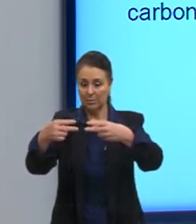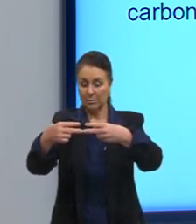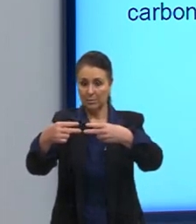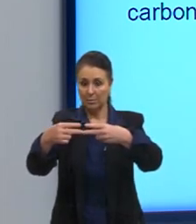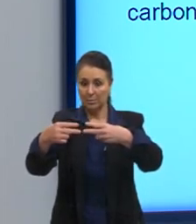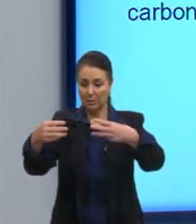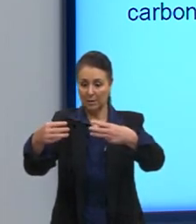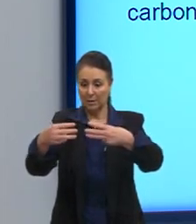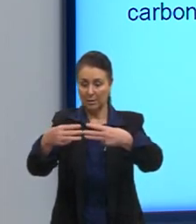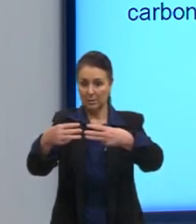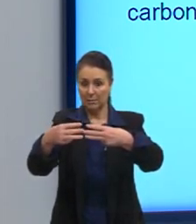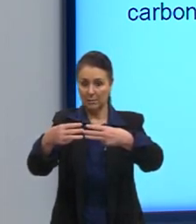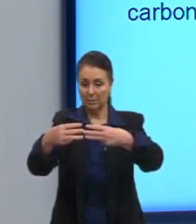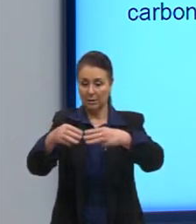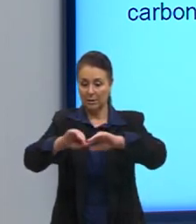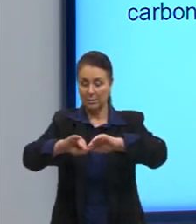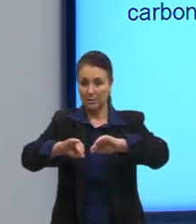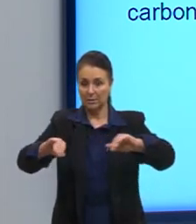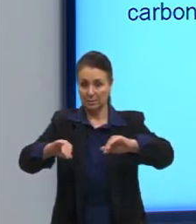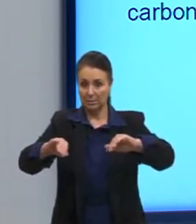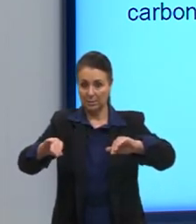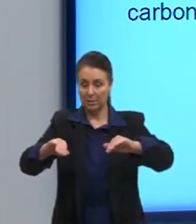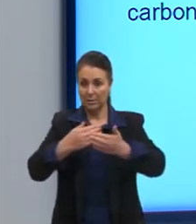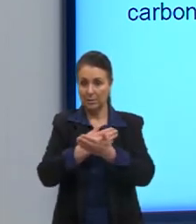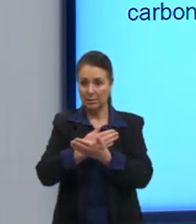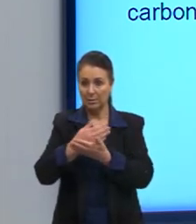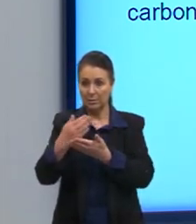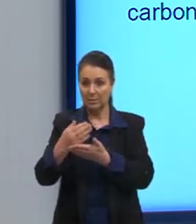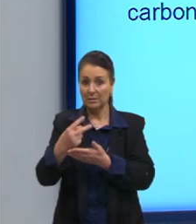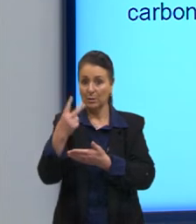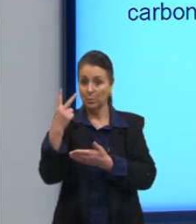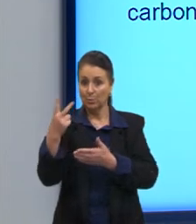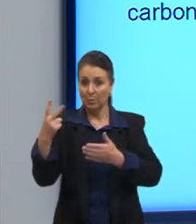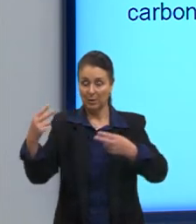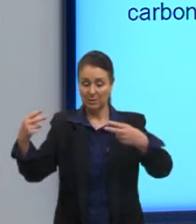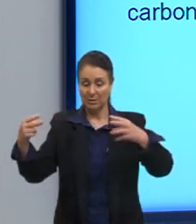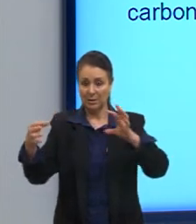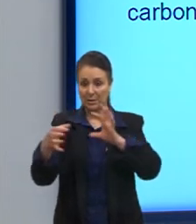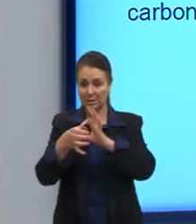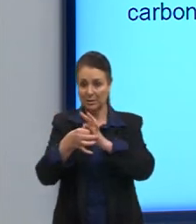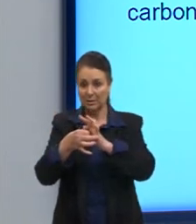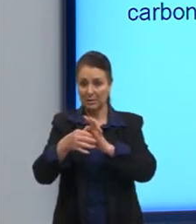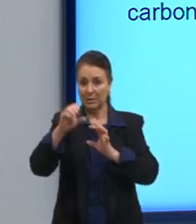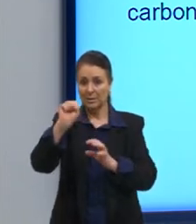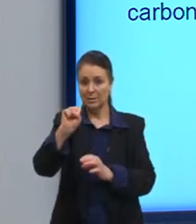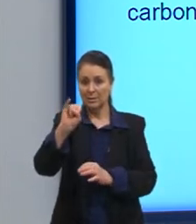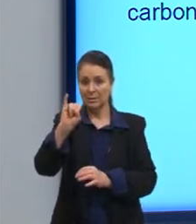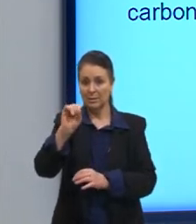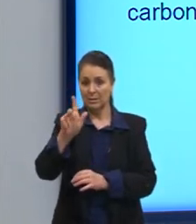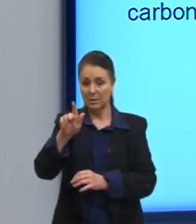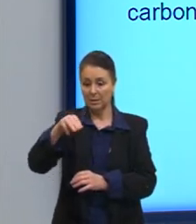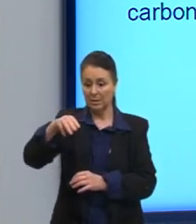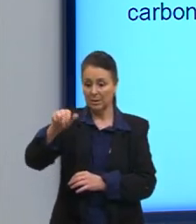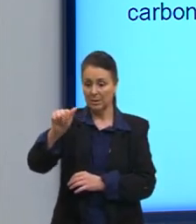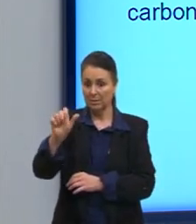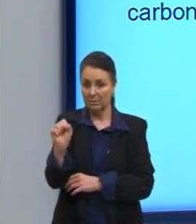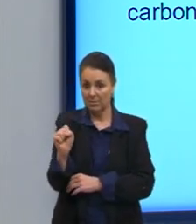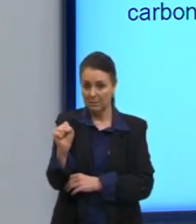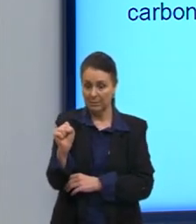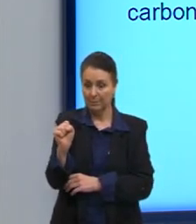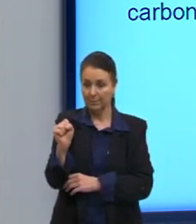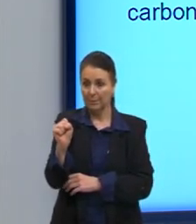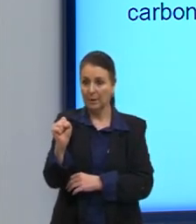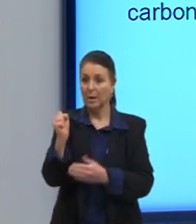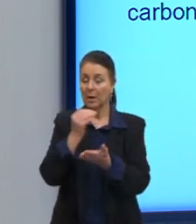vai quebrar essa ligação pi e eu vou formar duas ligações sigmas tá vai entrar